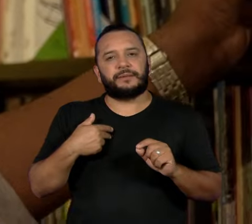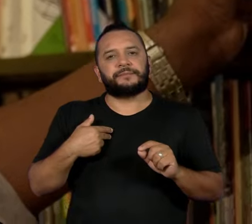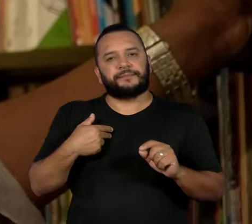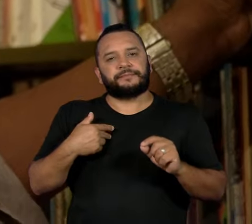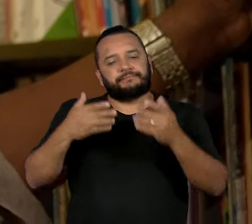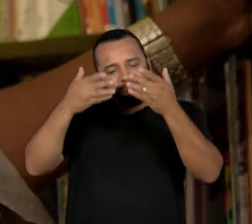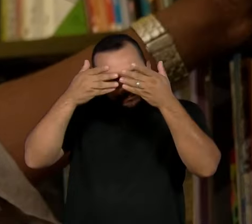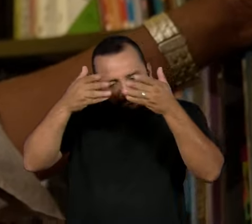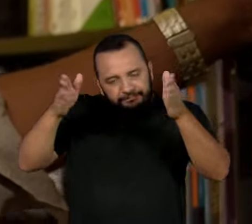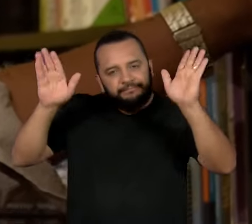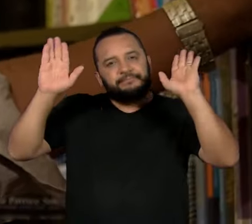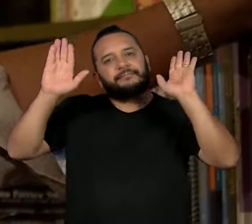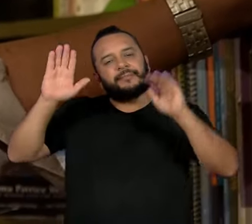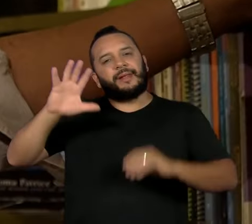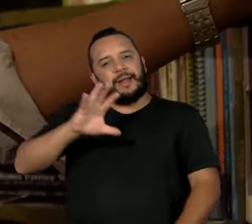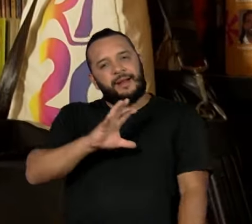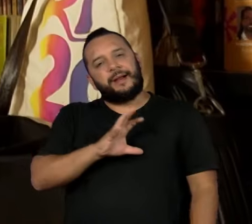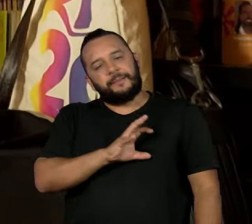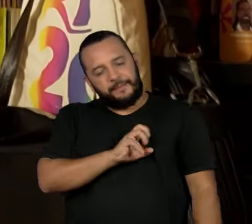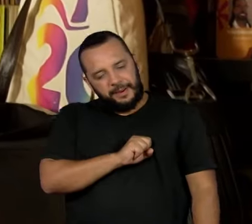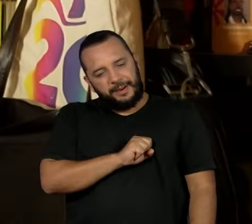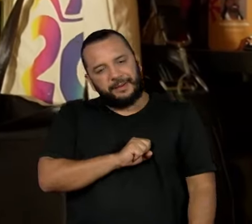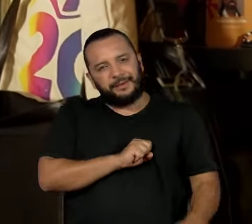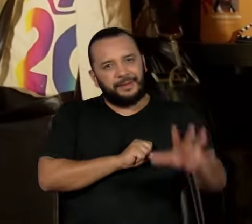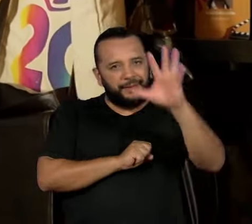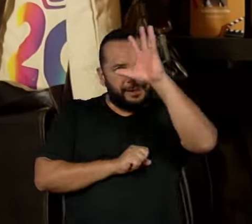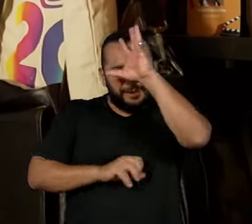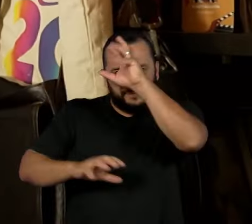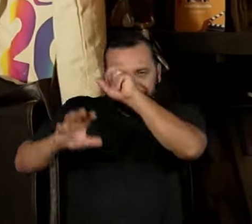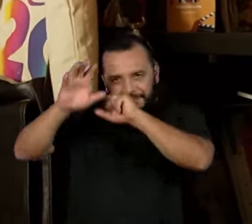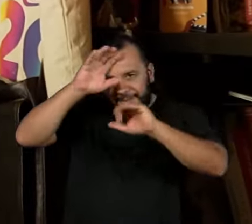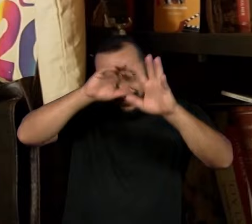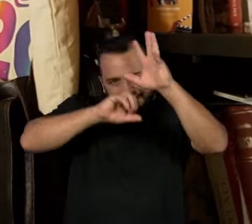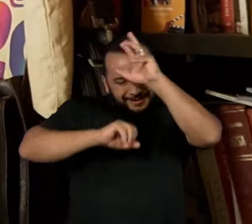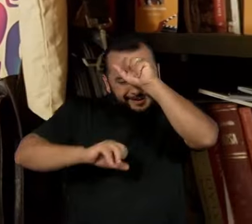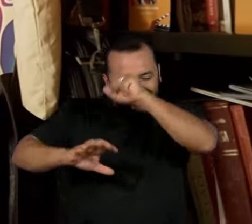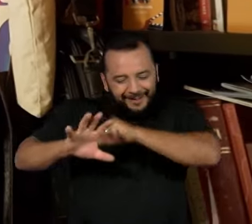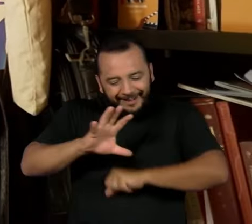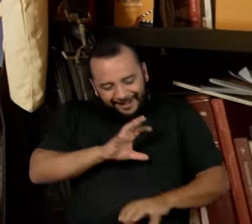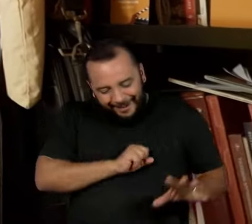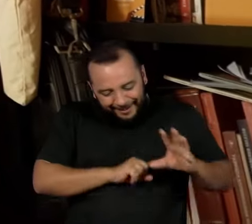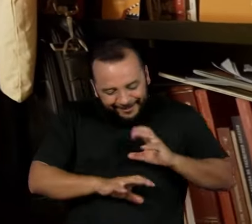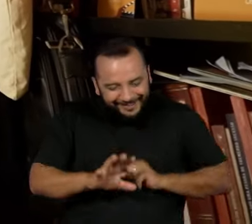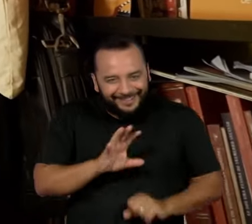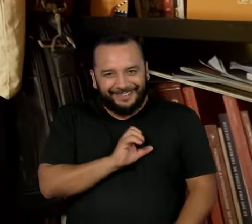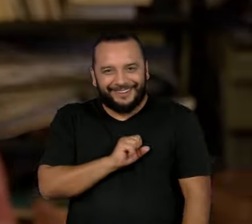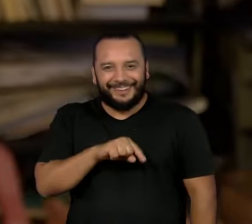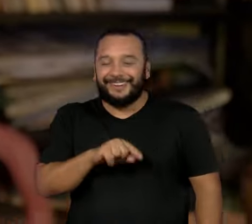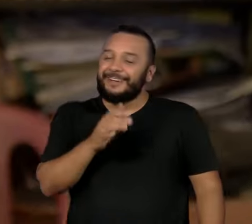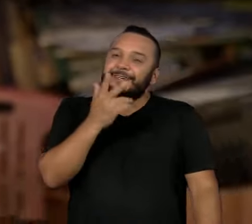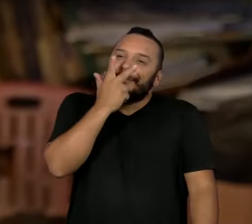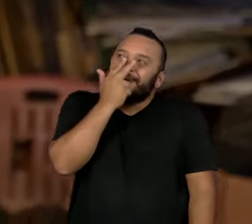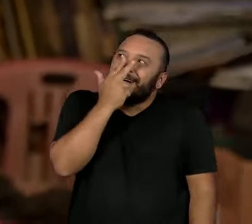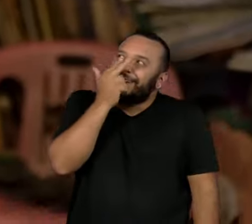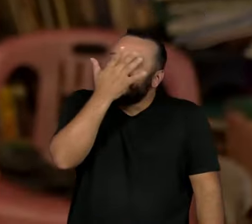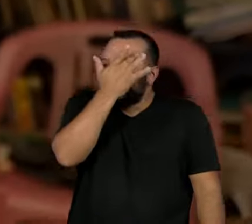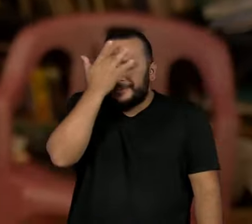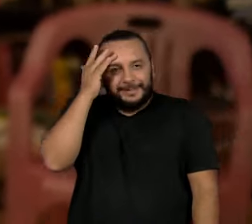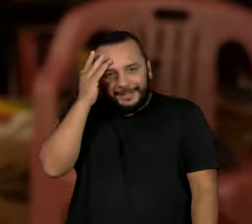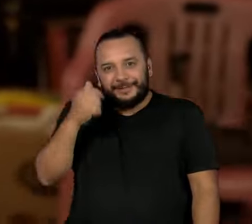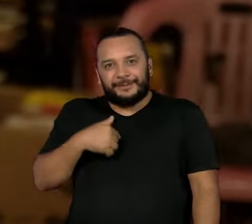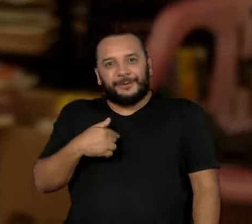amar. A forma certa de amar é aquela forma que as pessoas envolvidas ficam mais confortáveis e